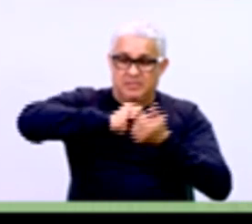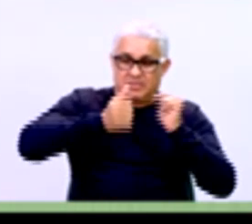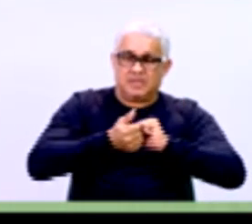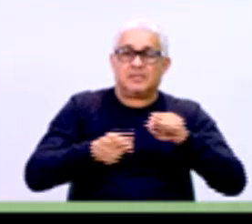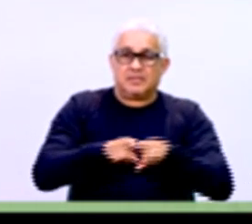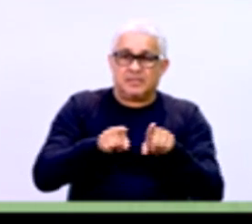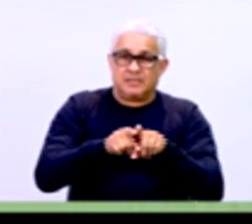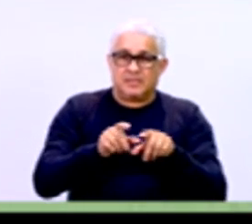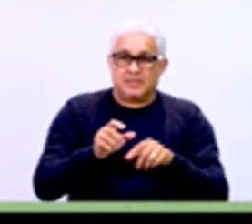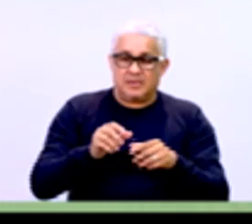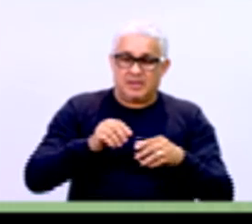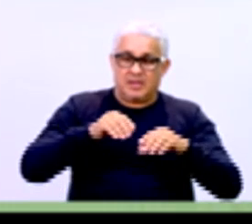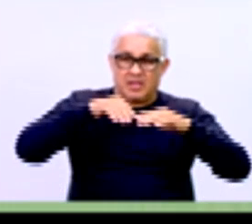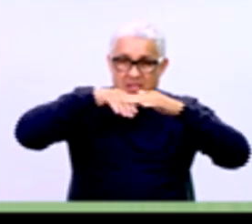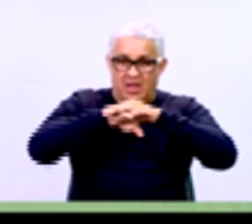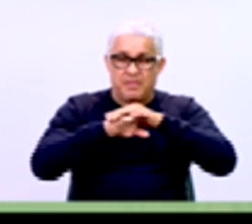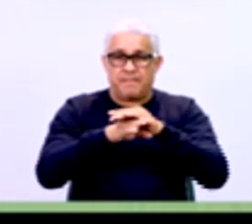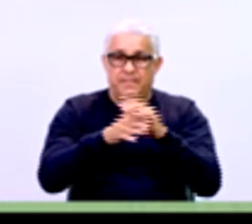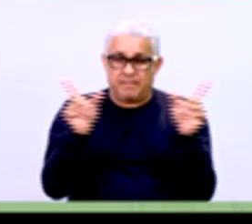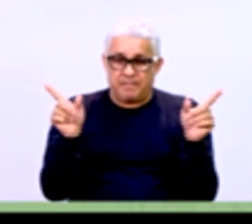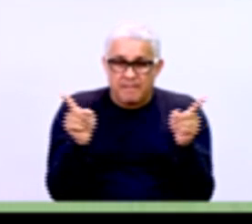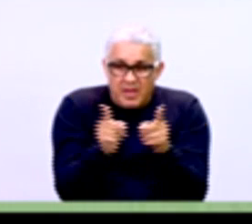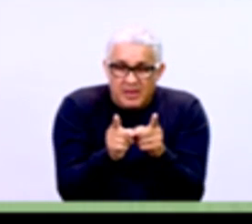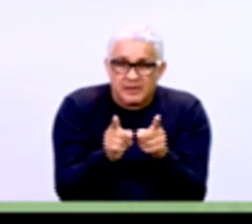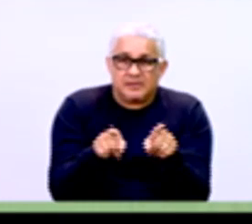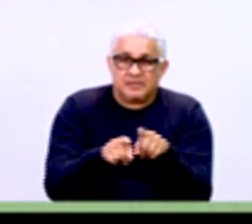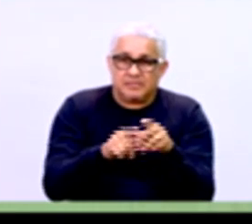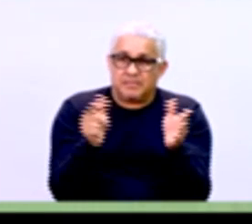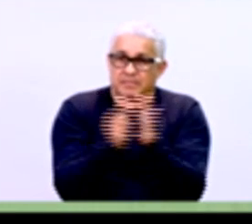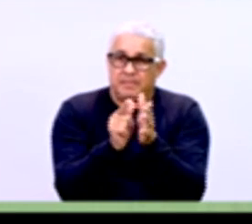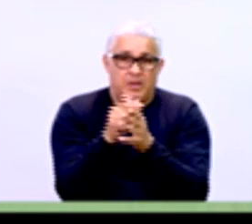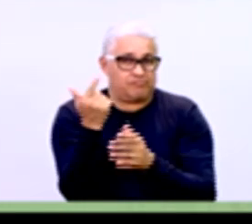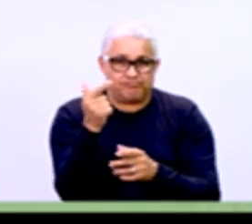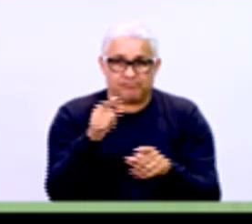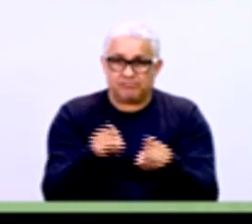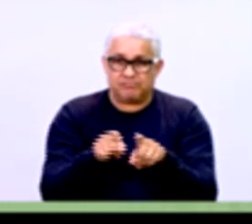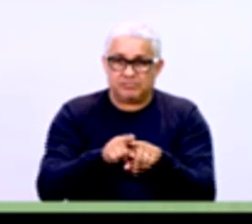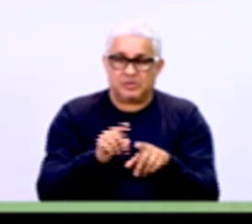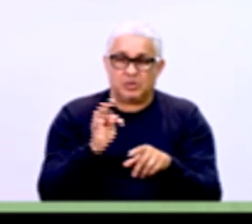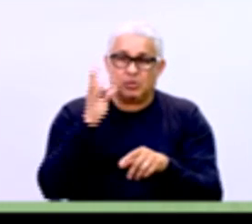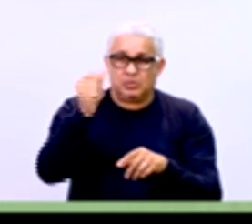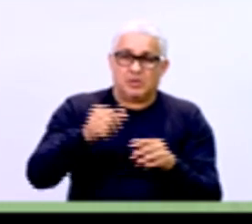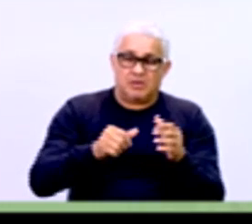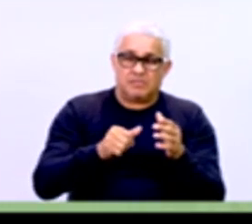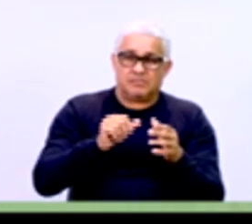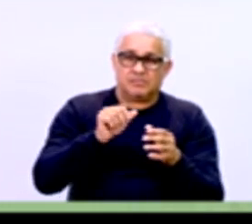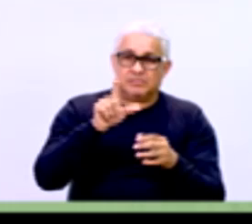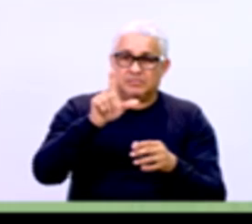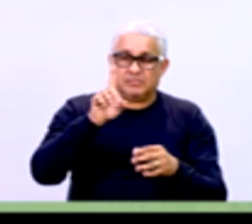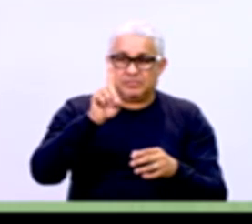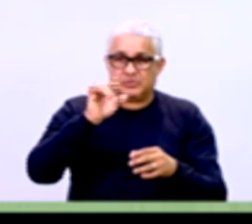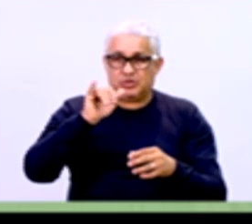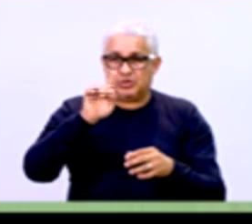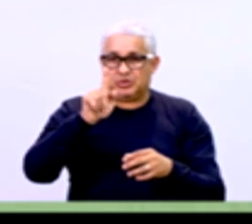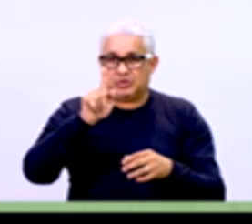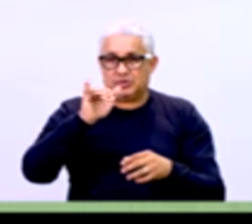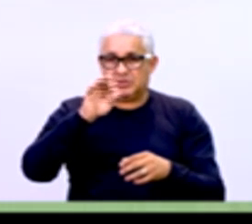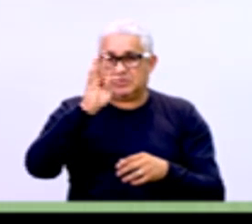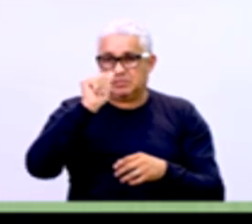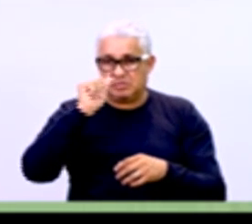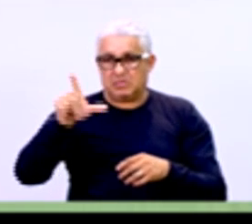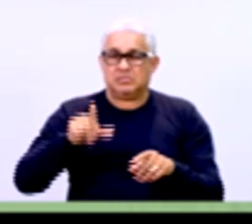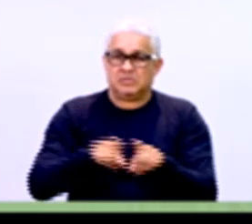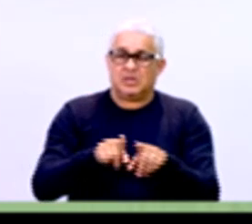menor. O manual não vem em papel, vem de forma digital. Então, todas essas são ações, de algumas